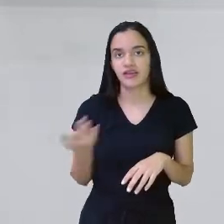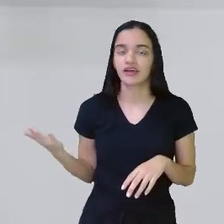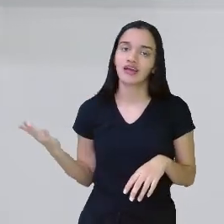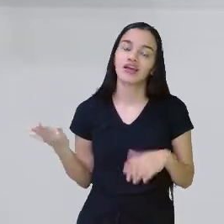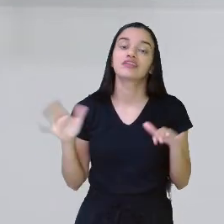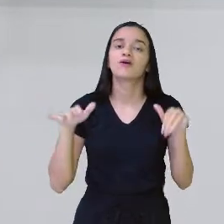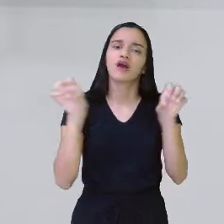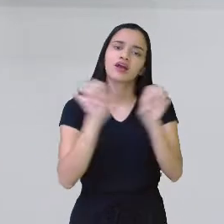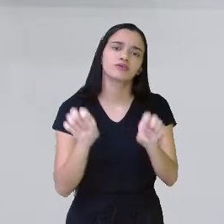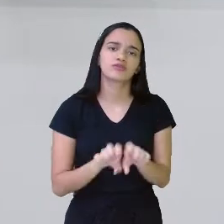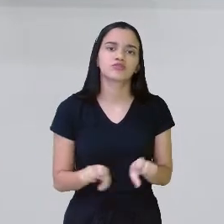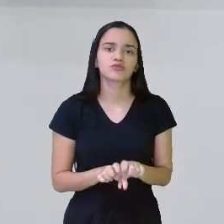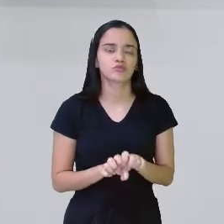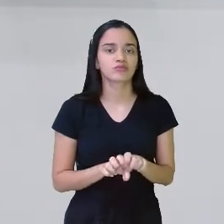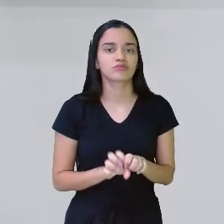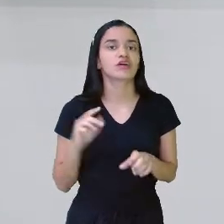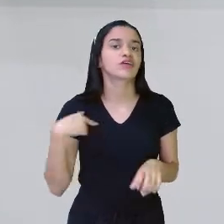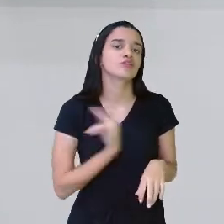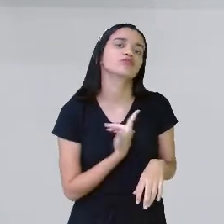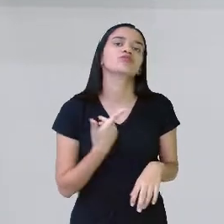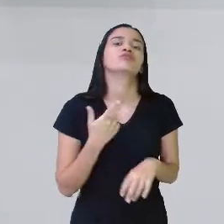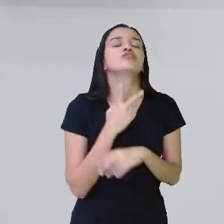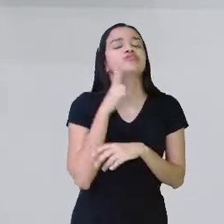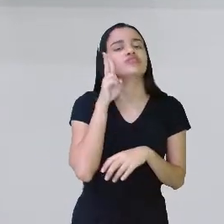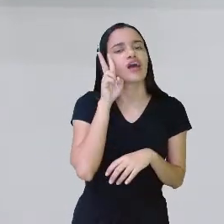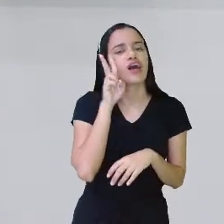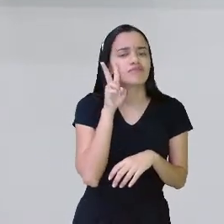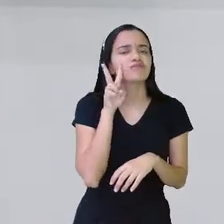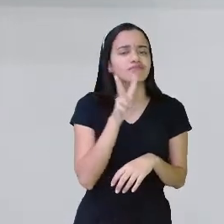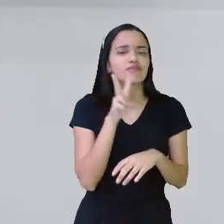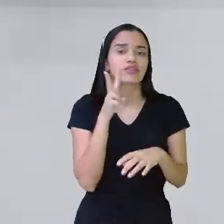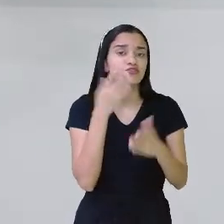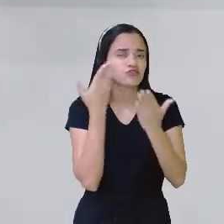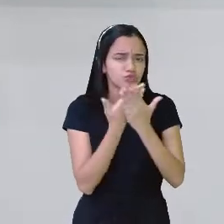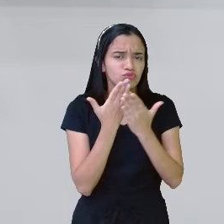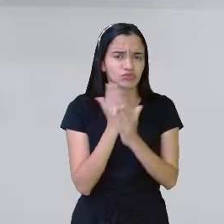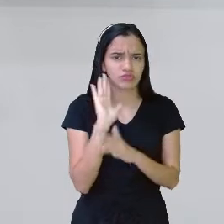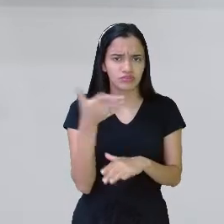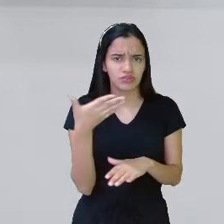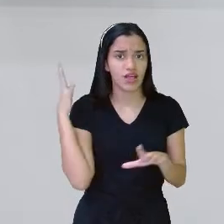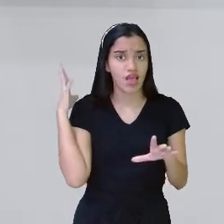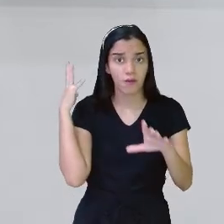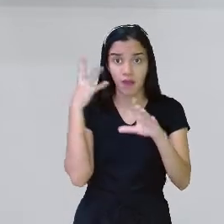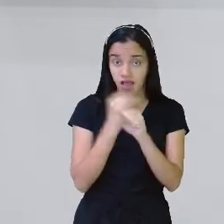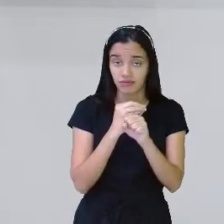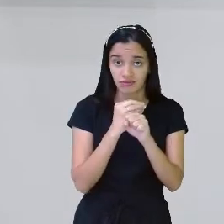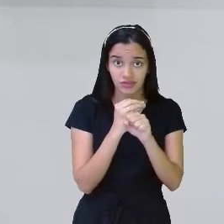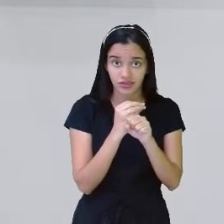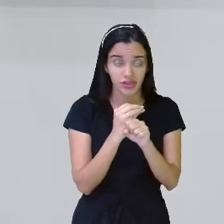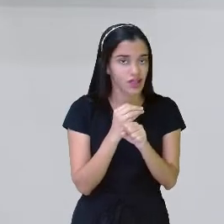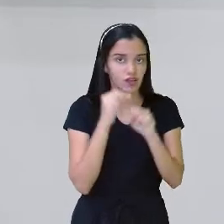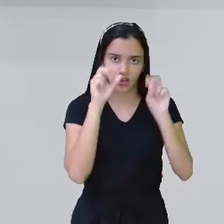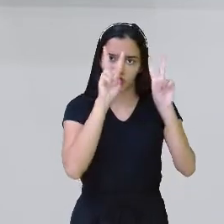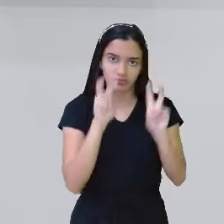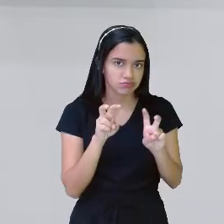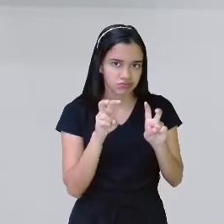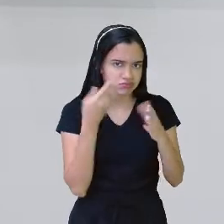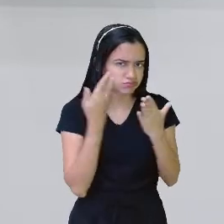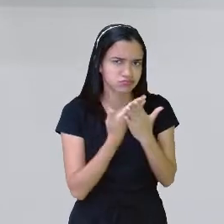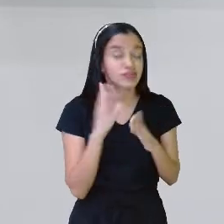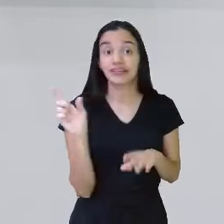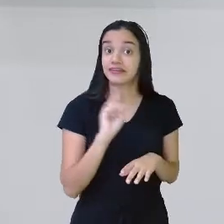a estrutura. Isso aqui a gente também já reviu. A gente já viu. Isso aqui é uma revisão. A gente ainda não entrou no assunto